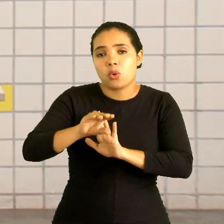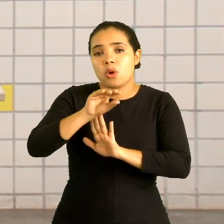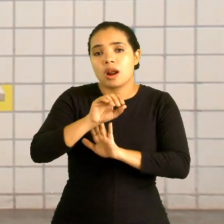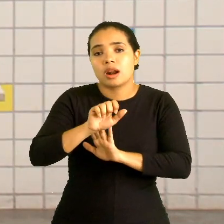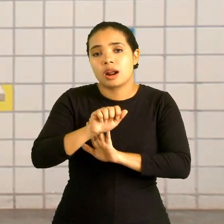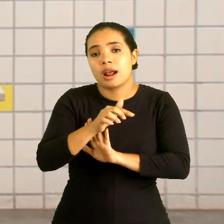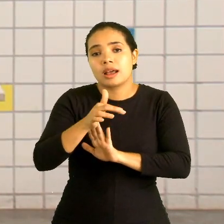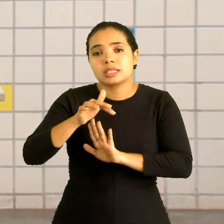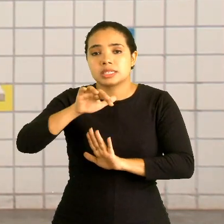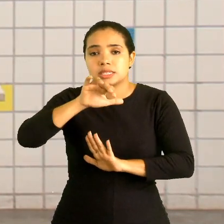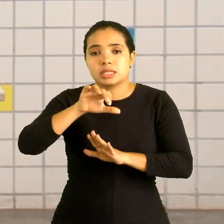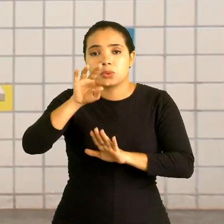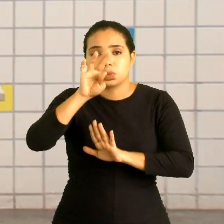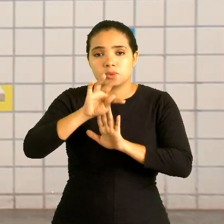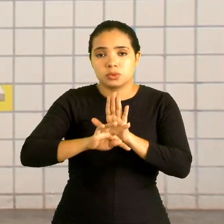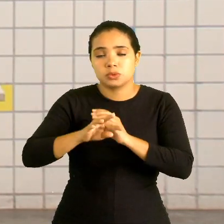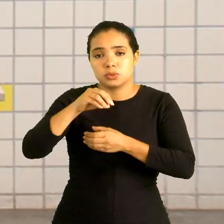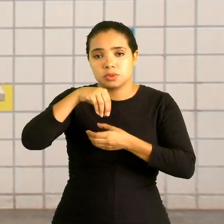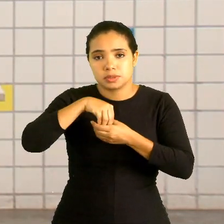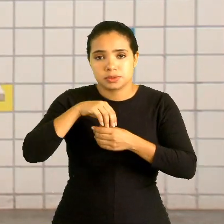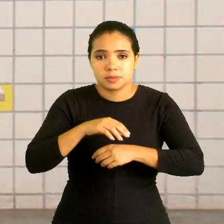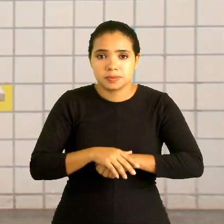dos participantes.